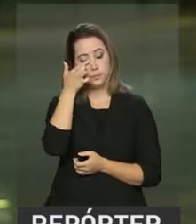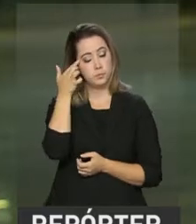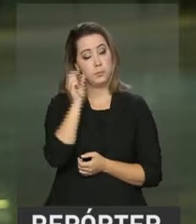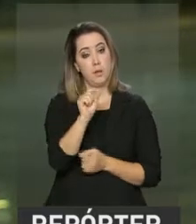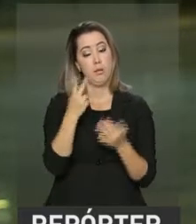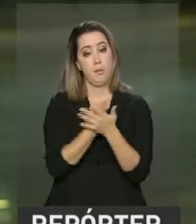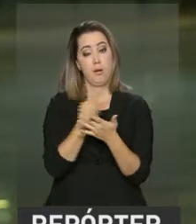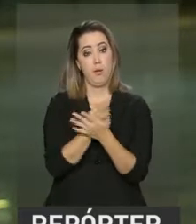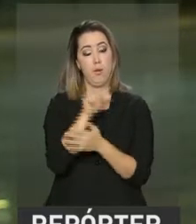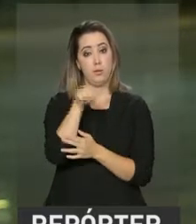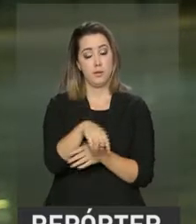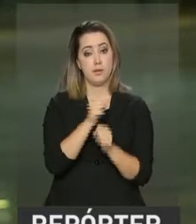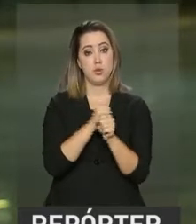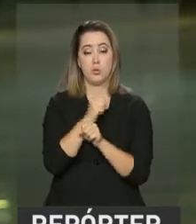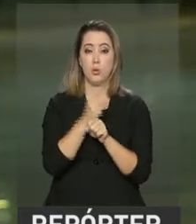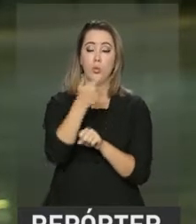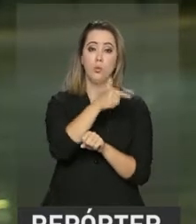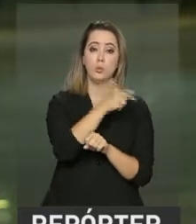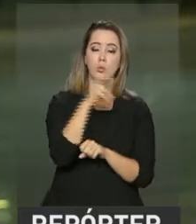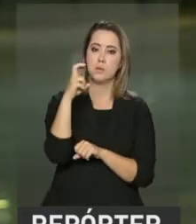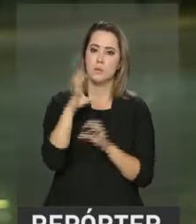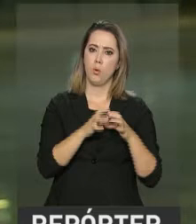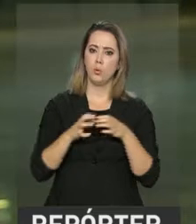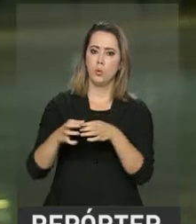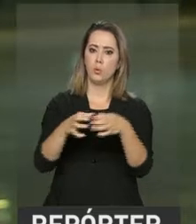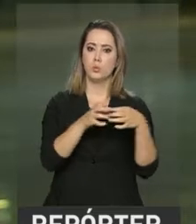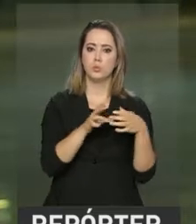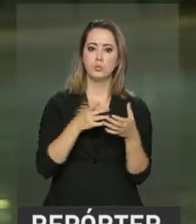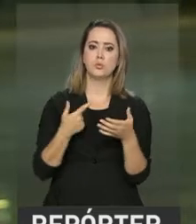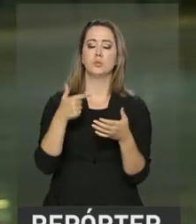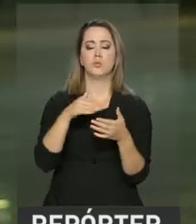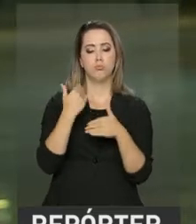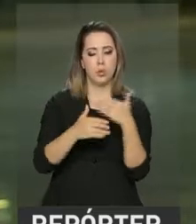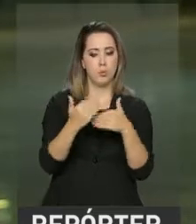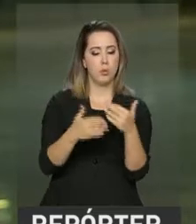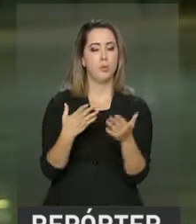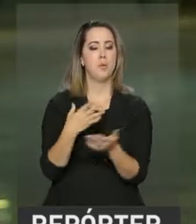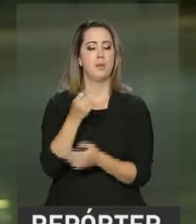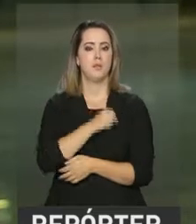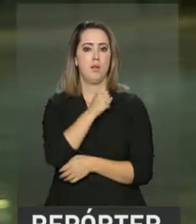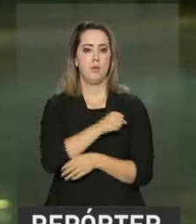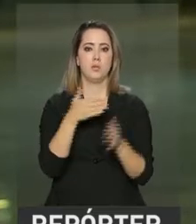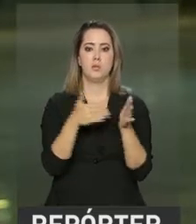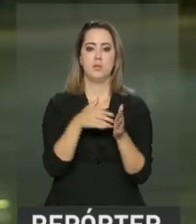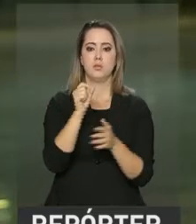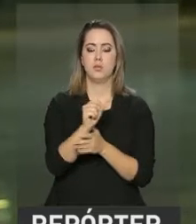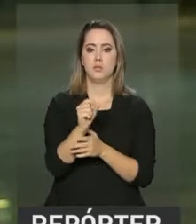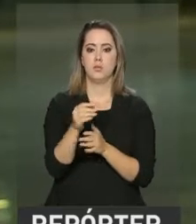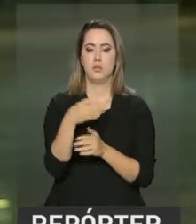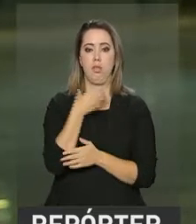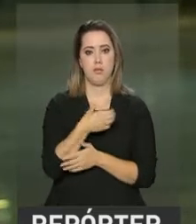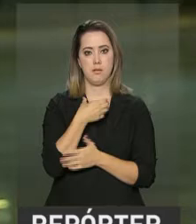ocorrer, no decorrer deste ano, outros 5 lotes sucessivos a partir de agosto e o último ocorre